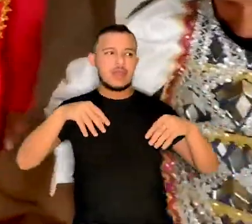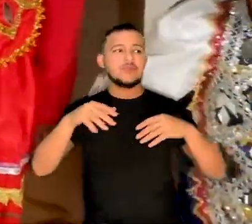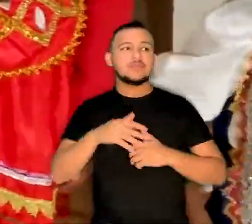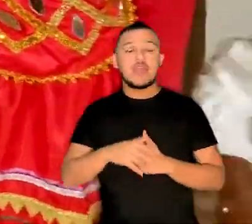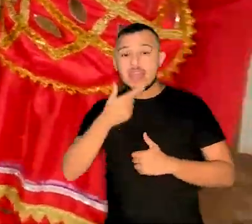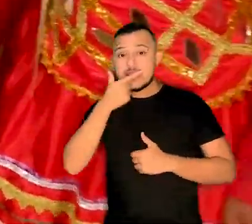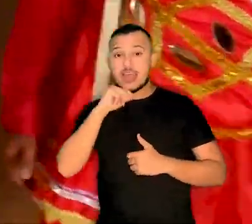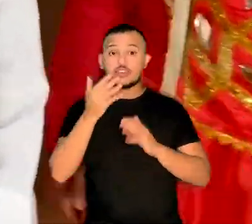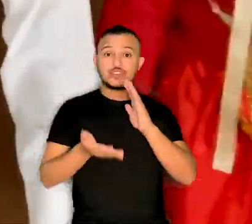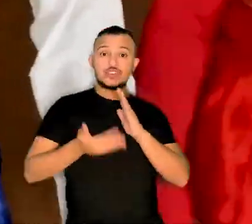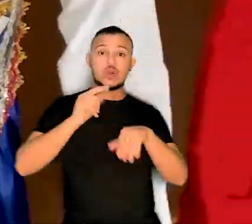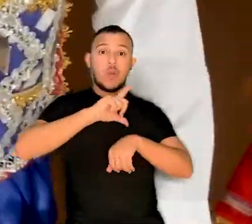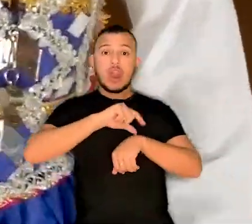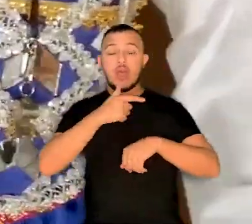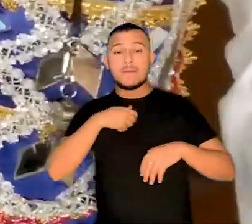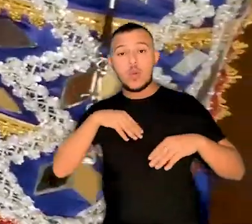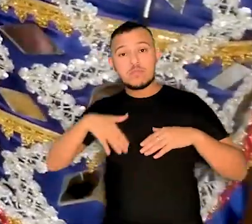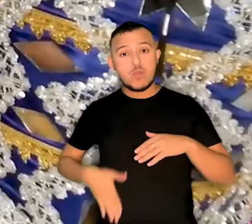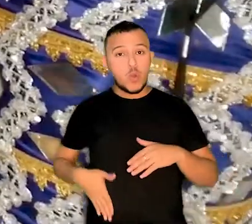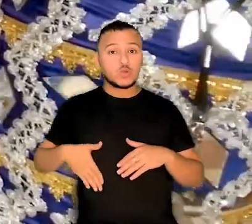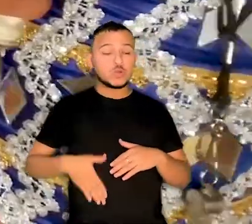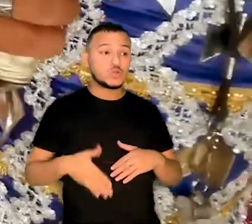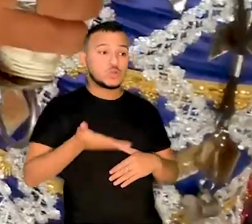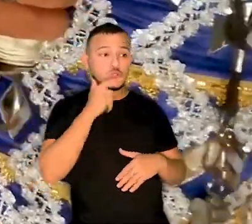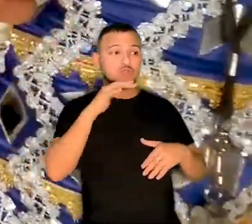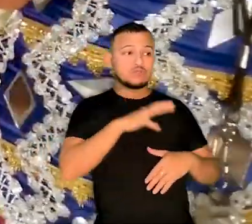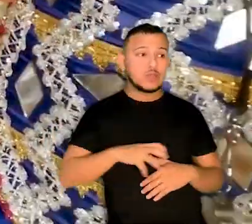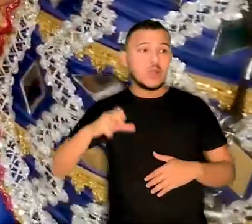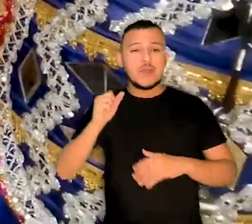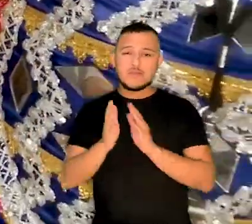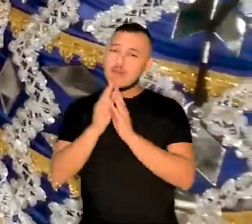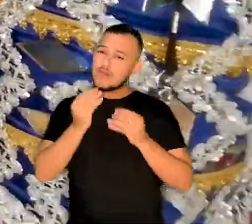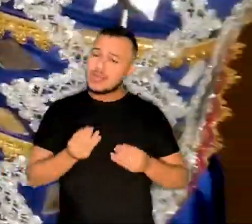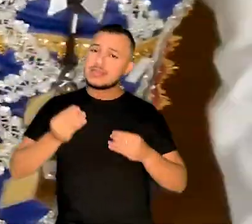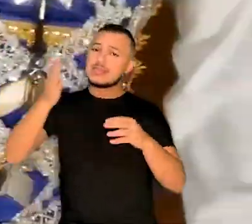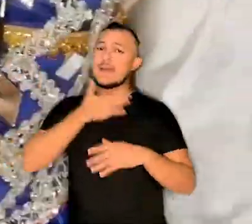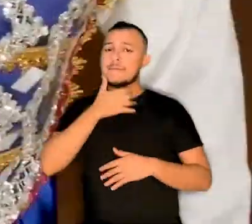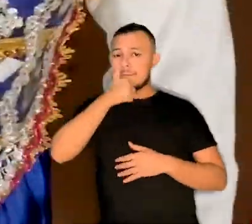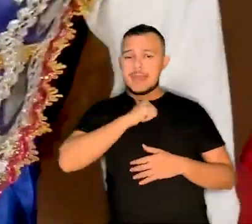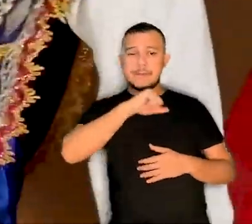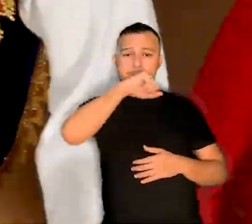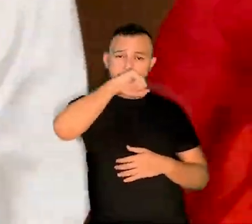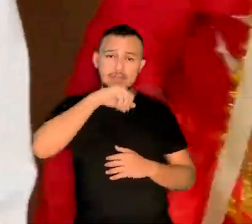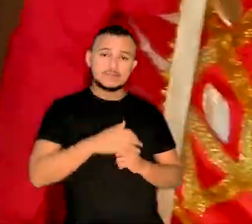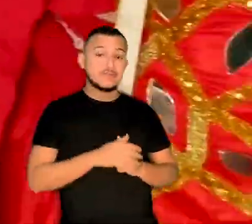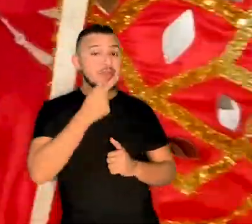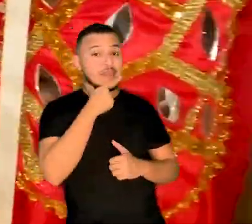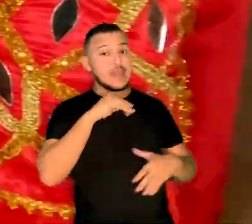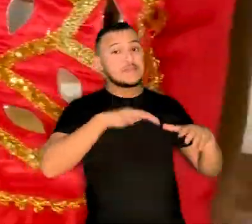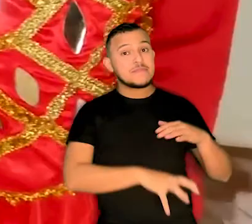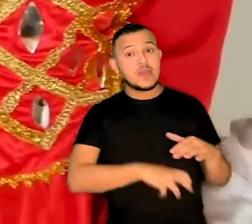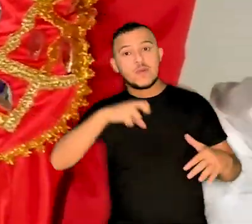o relógio do meu bolso, faça favor, me segue a mamadinha. Mas quem